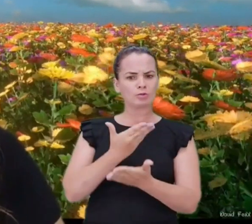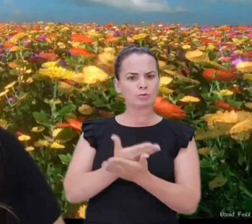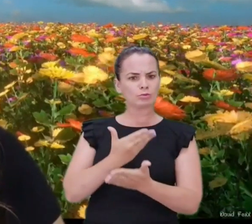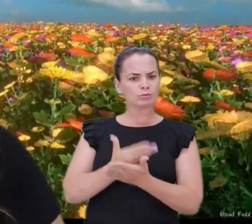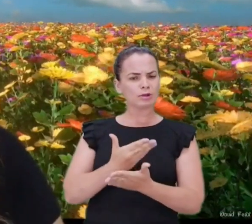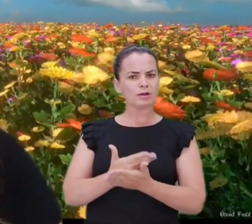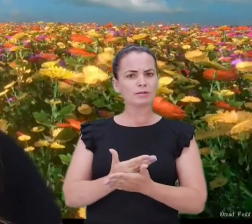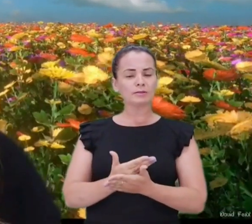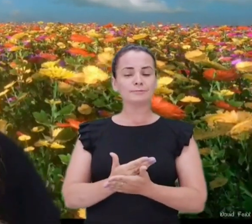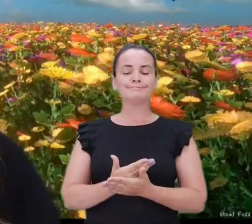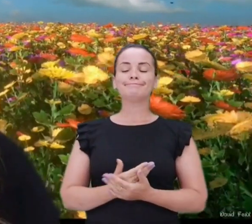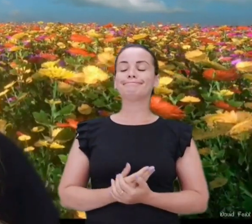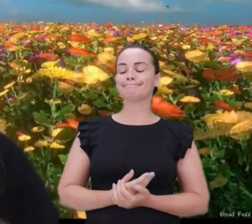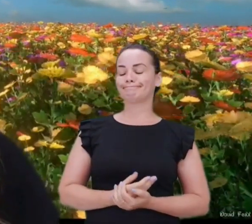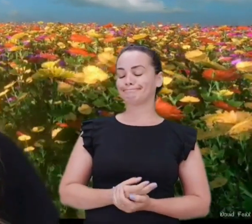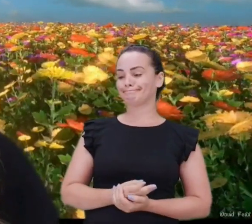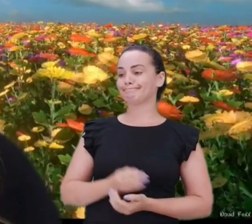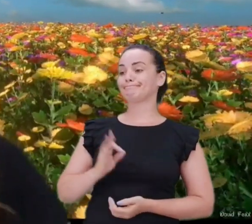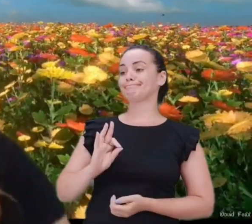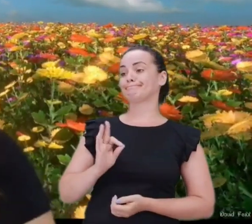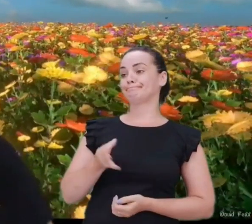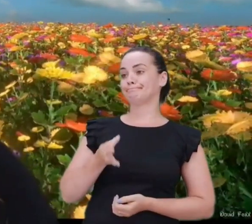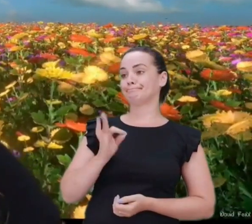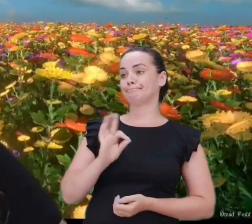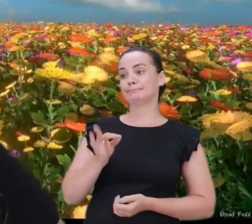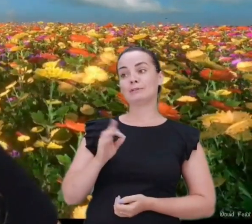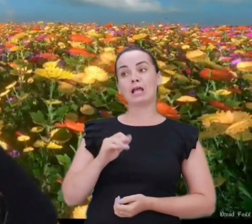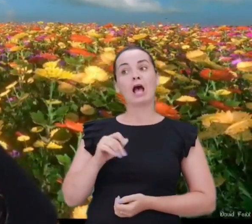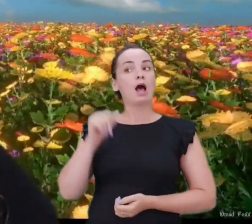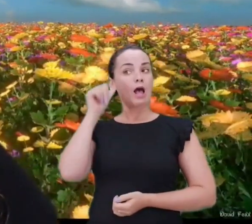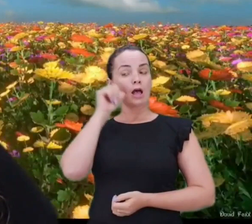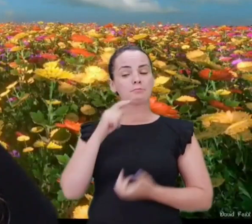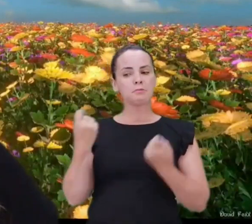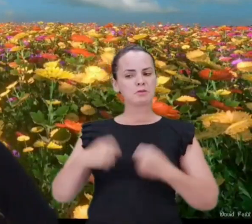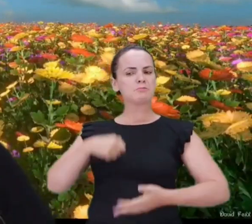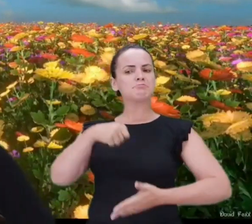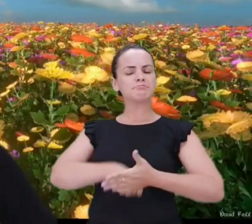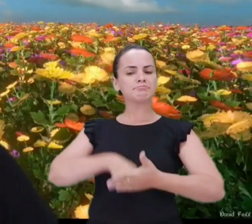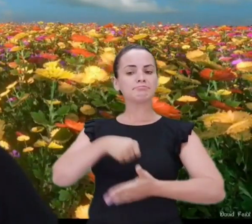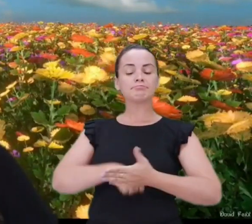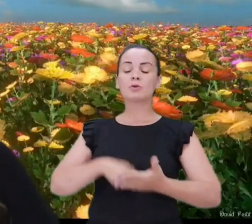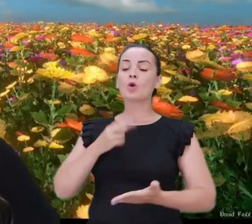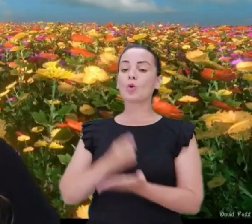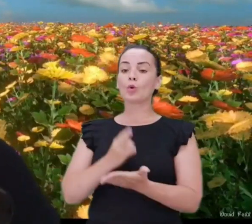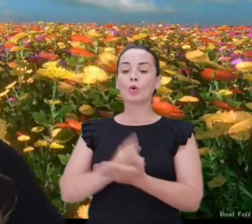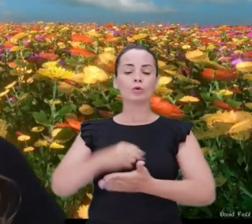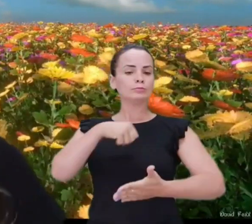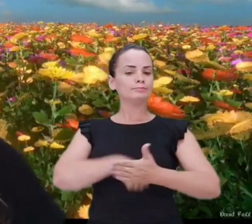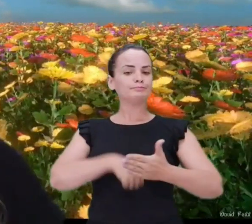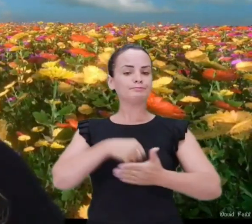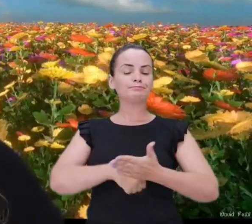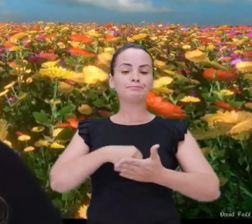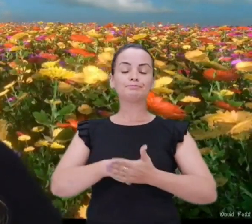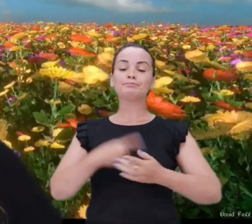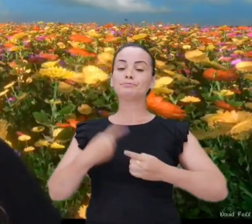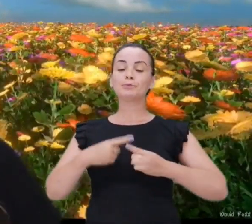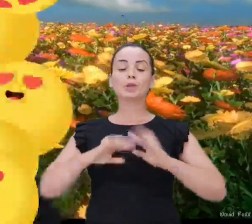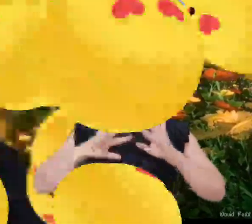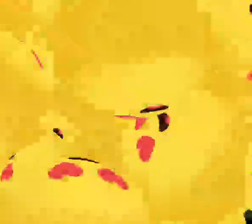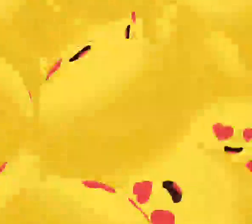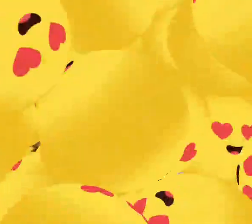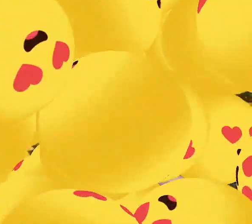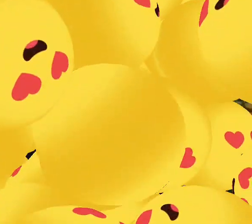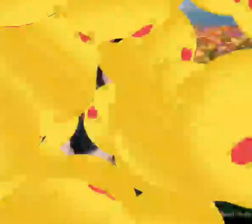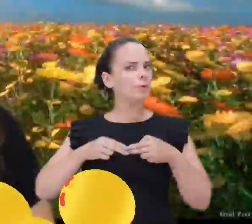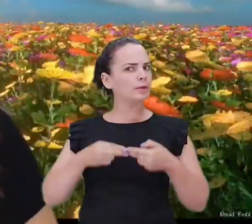é, Kate. Elas tiveram que lutar e continuam lutando para que todos possam ter os mesmos